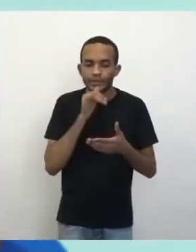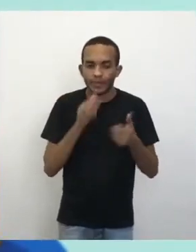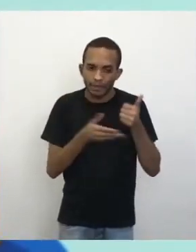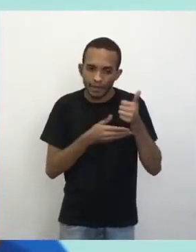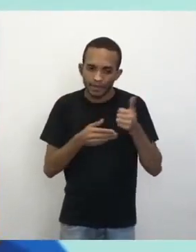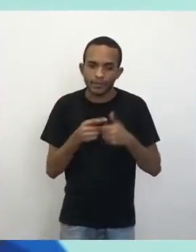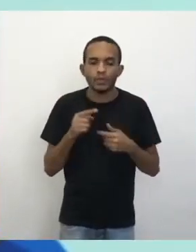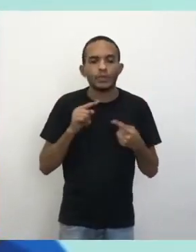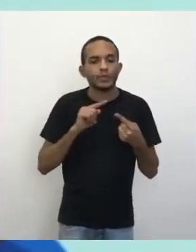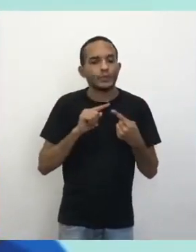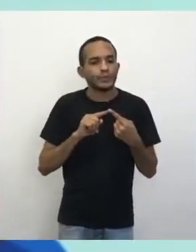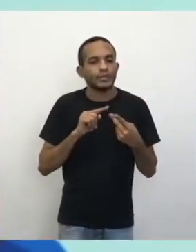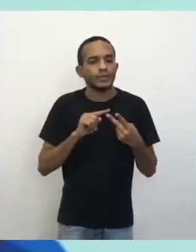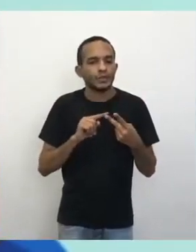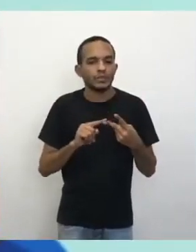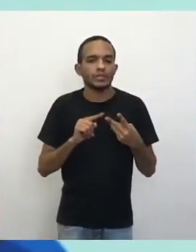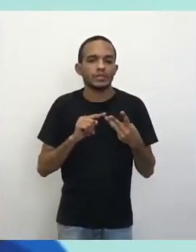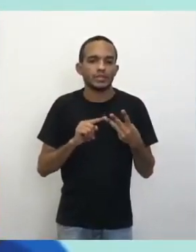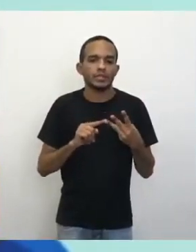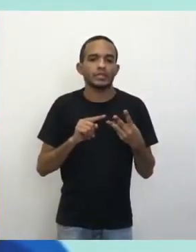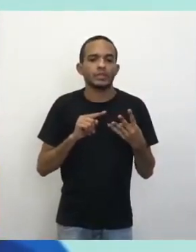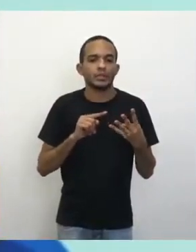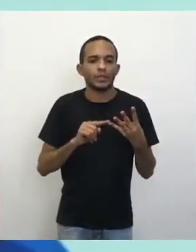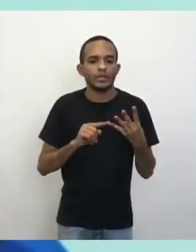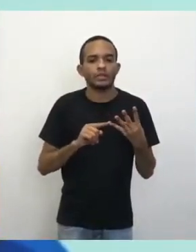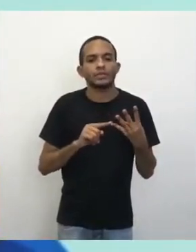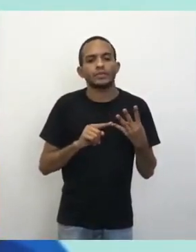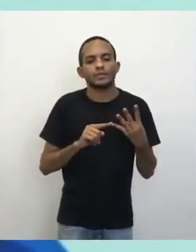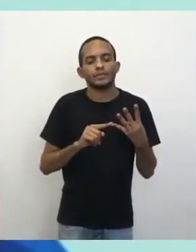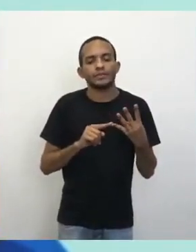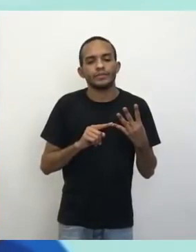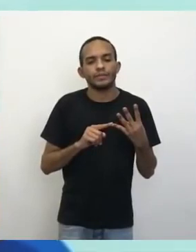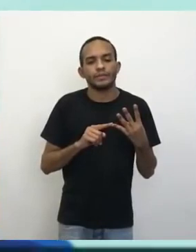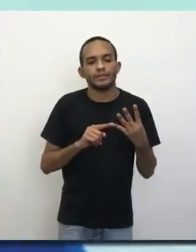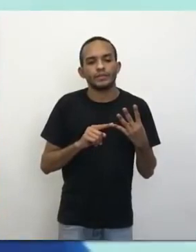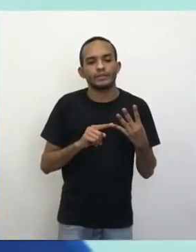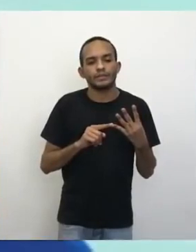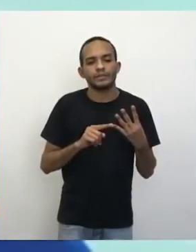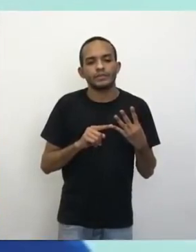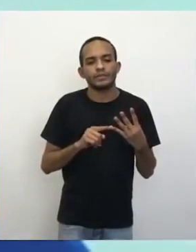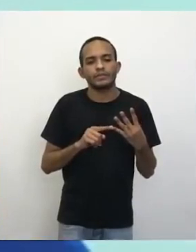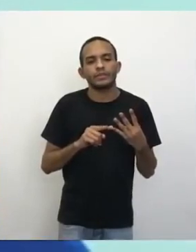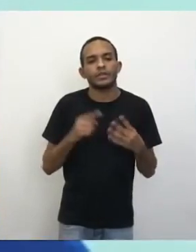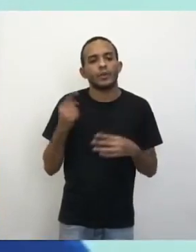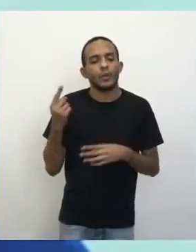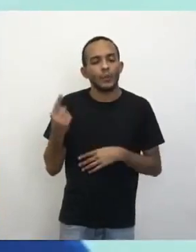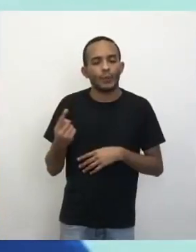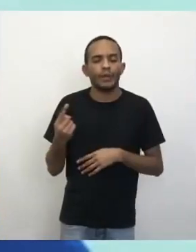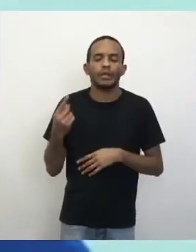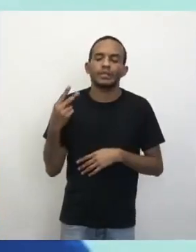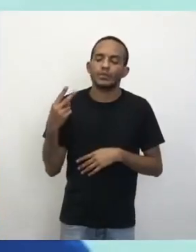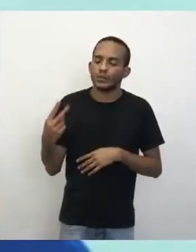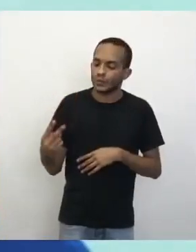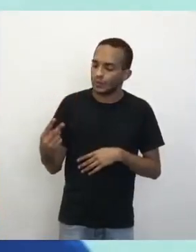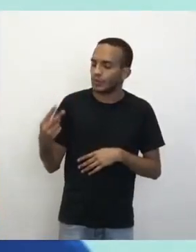base, 1, 2, 3, 4. E as faces laterais,